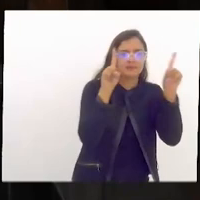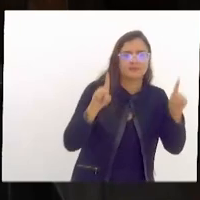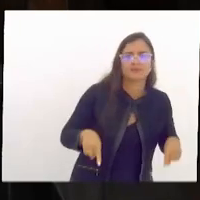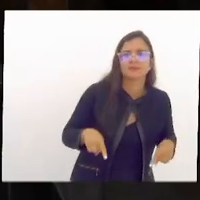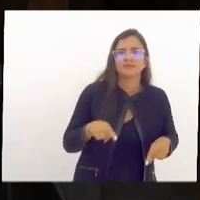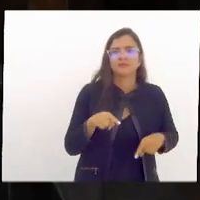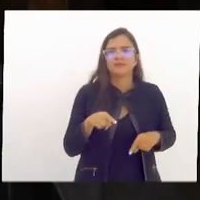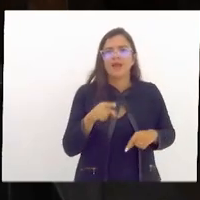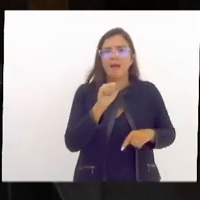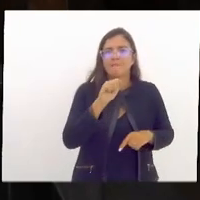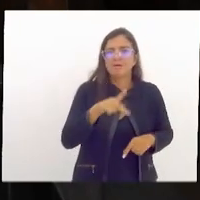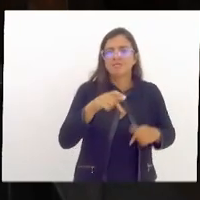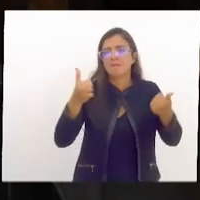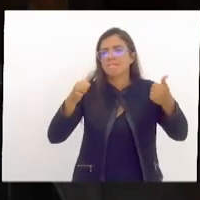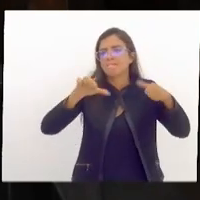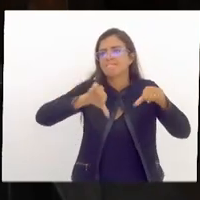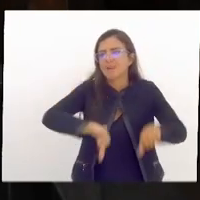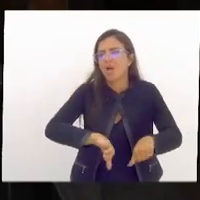aposentadorias pioradas,